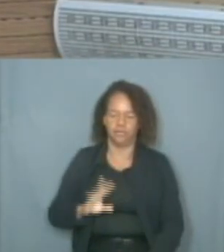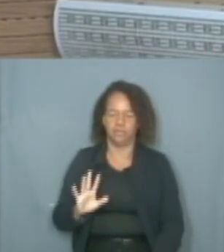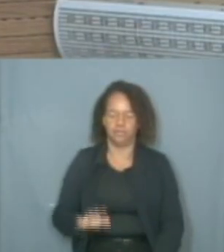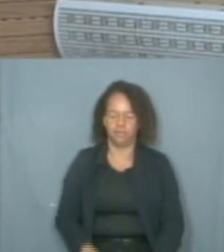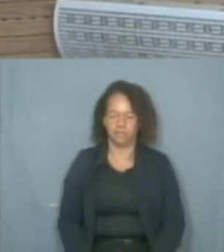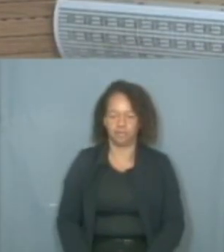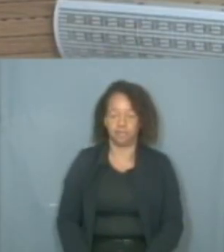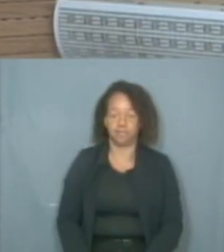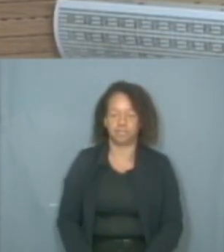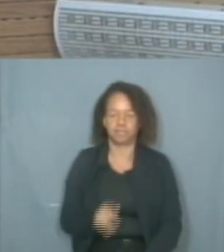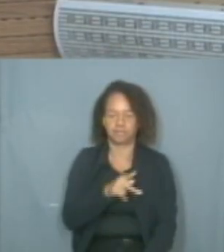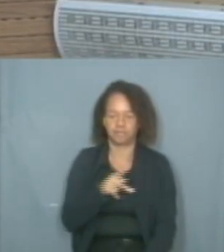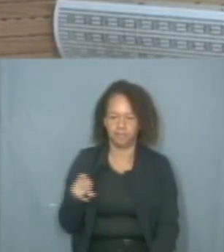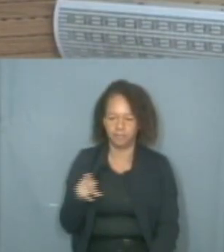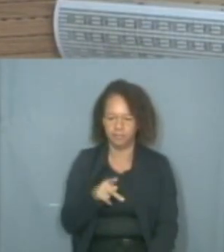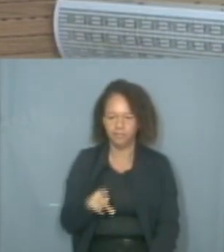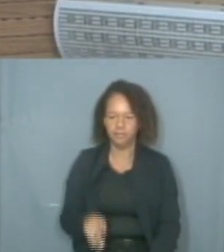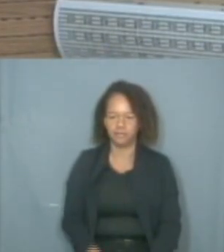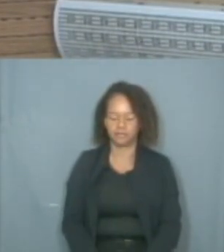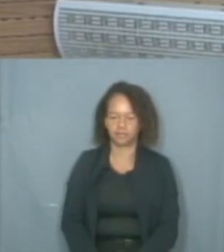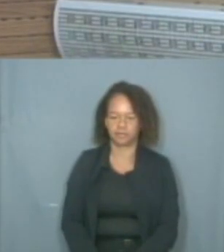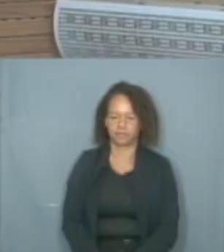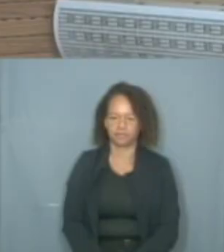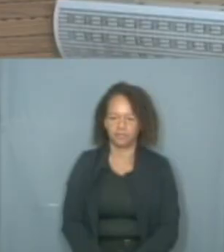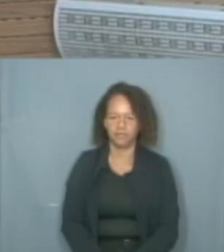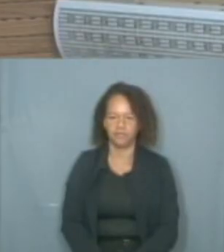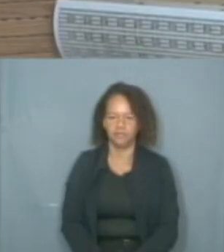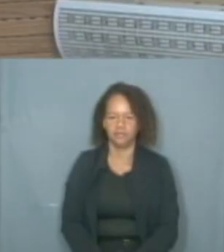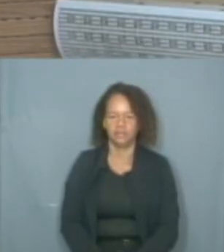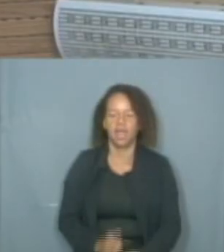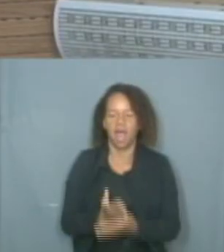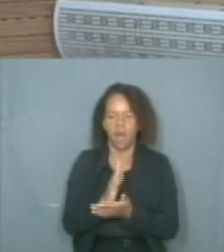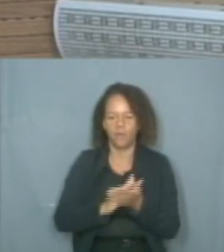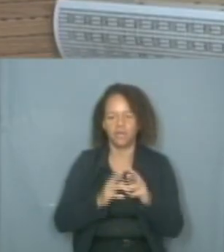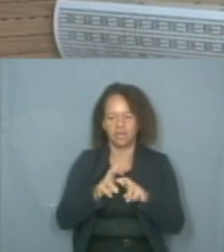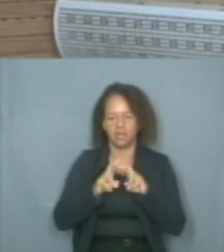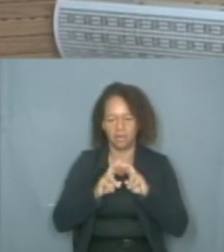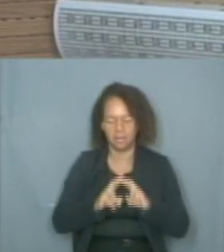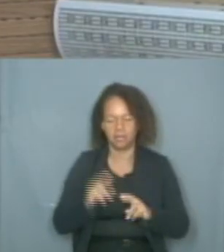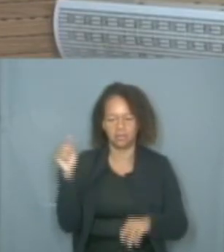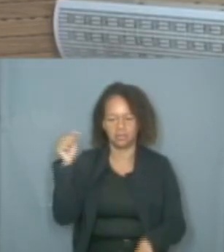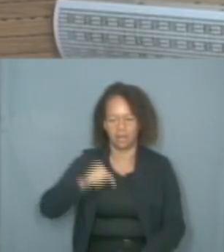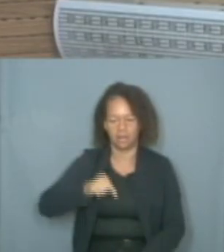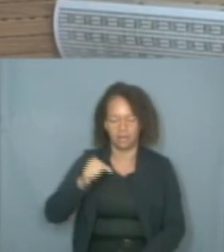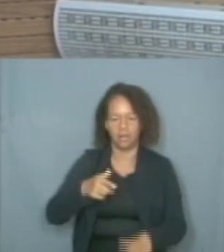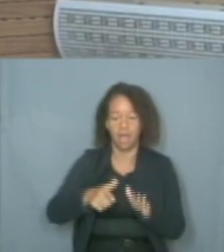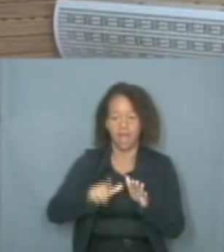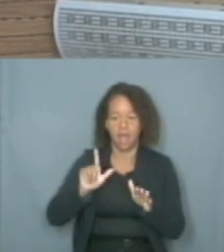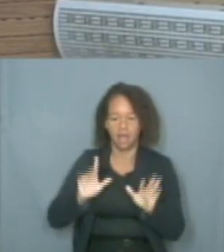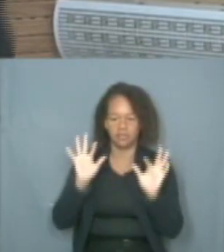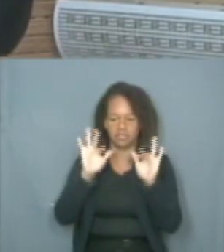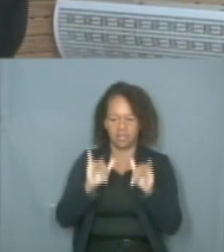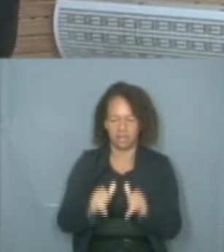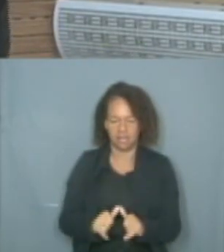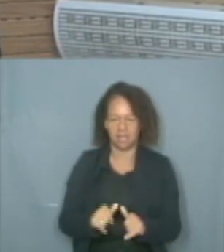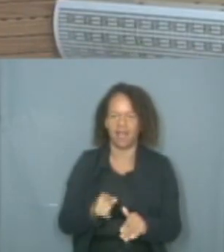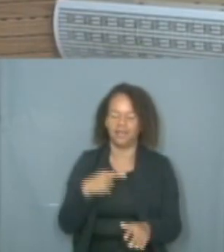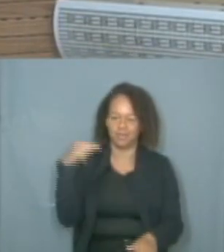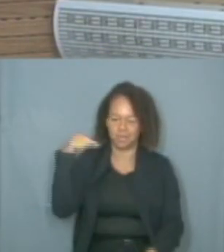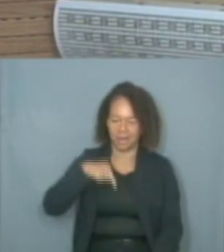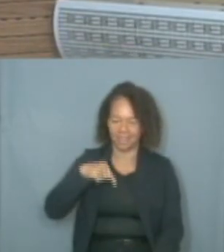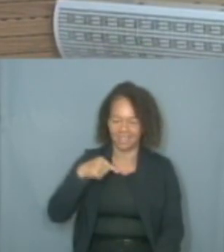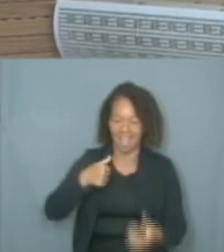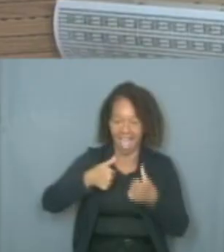Bom, presidente, ainda sobre alguns requerimentos que aqui estou, antes de terminar, ainda estou